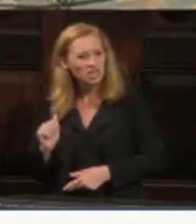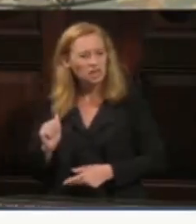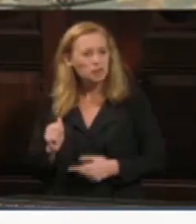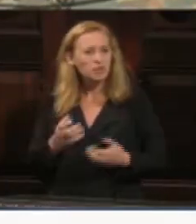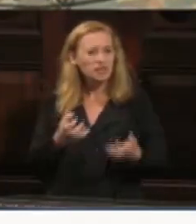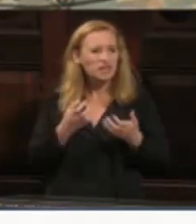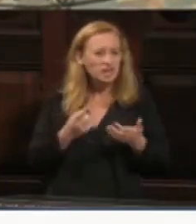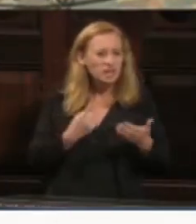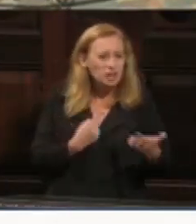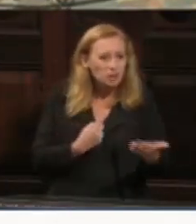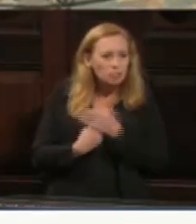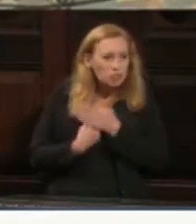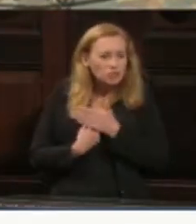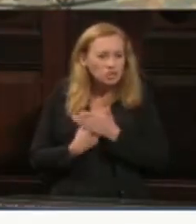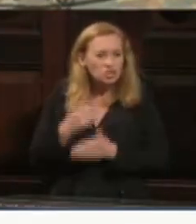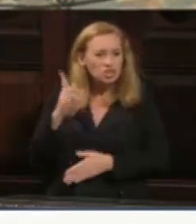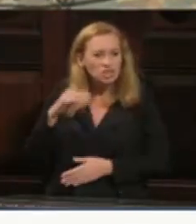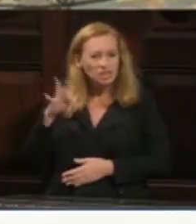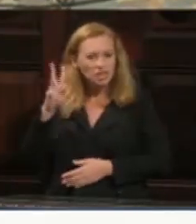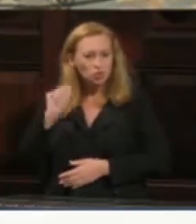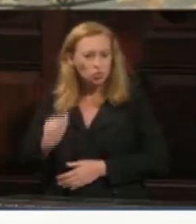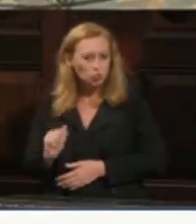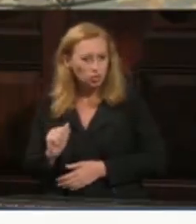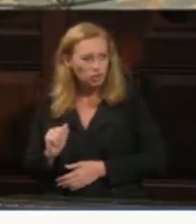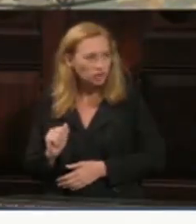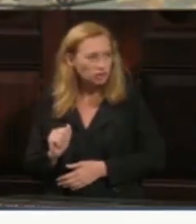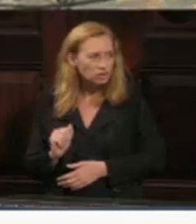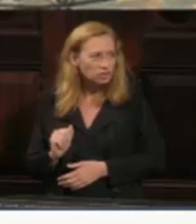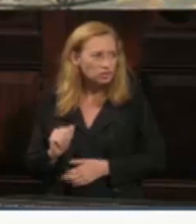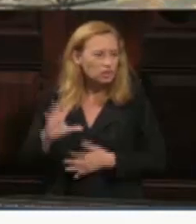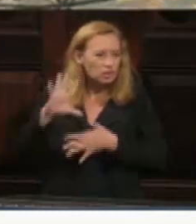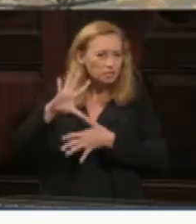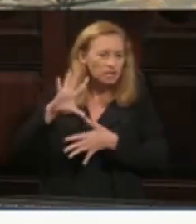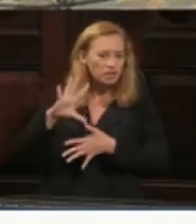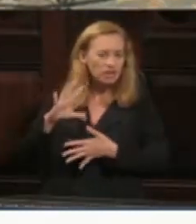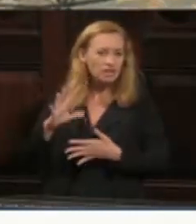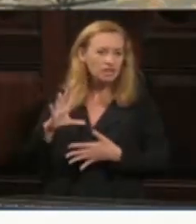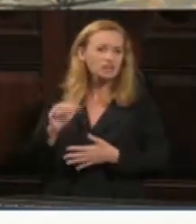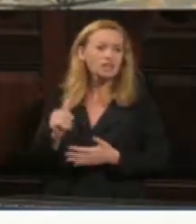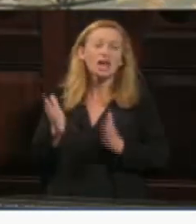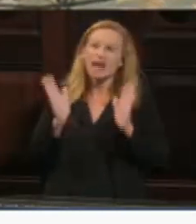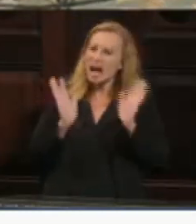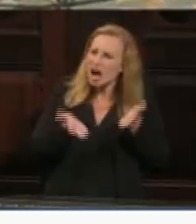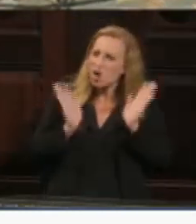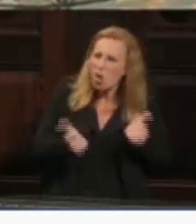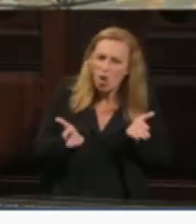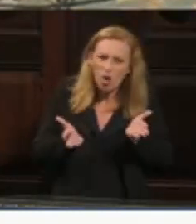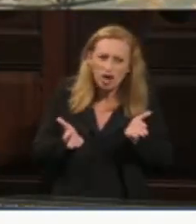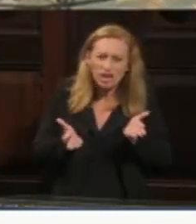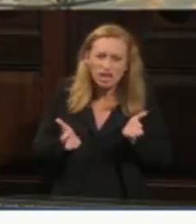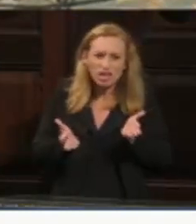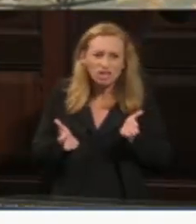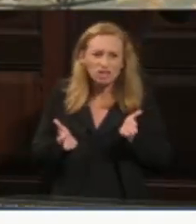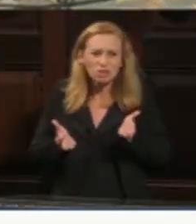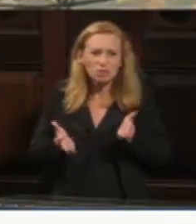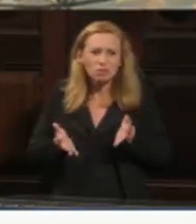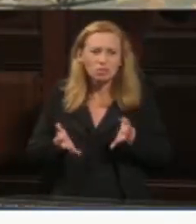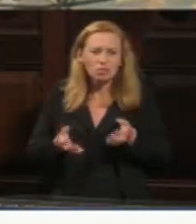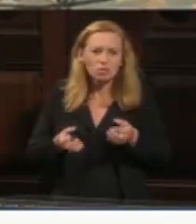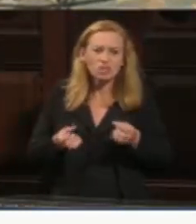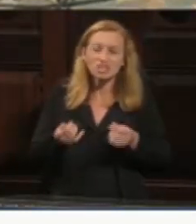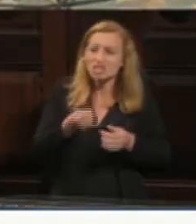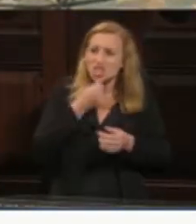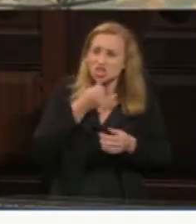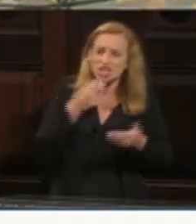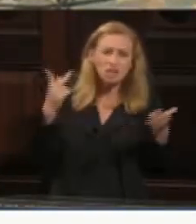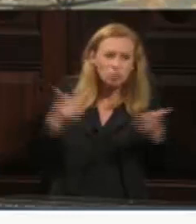defender ditaduras bolivarianas na América Latina. E agora, diante desse massacre que estão impondo